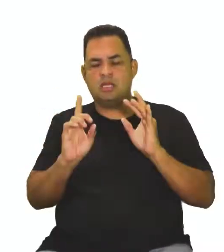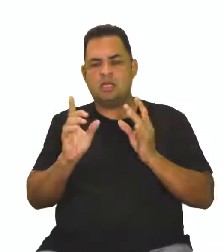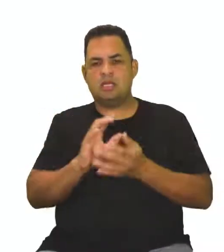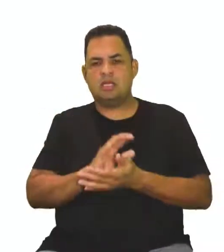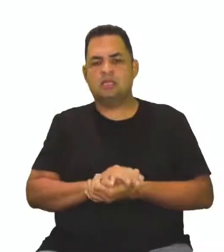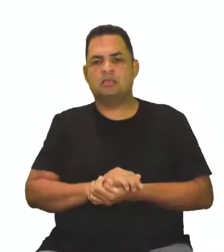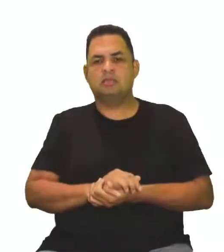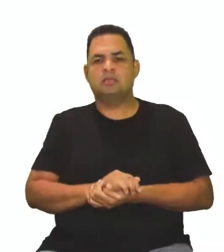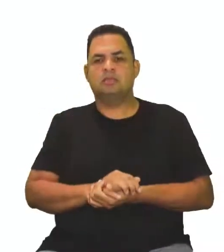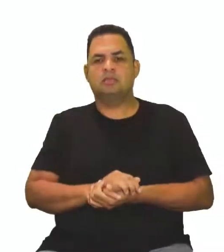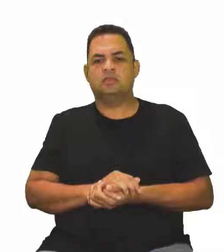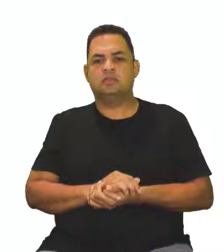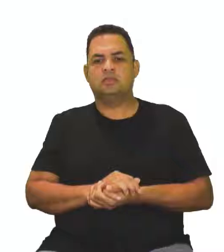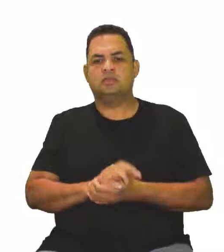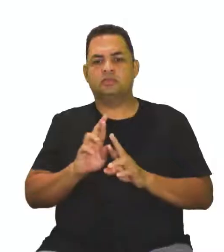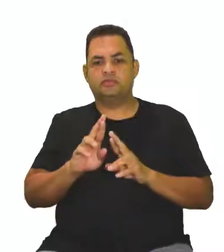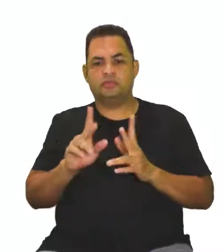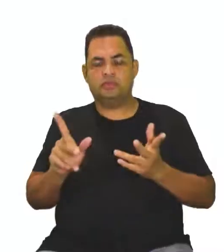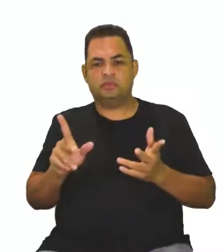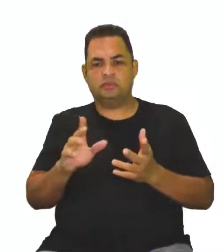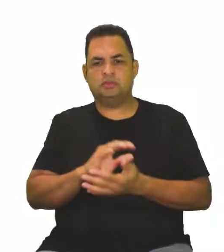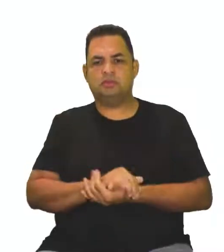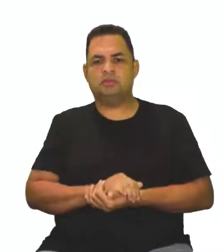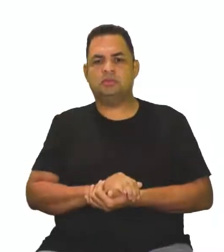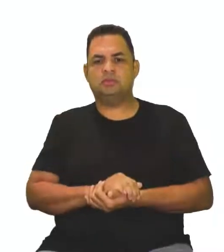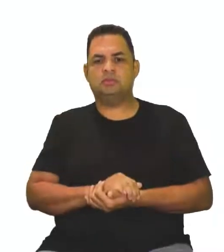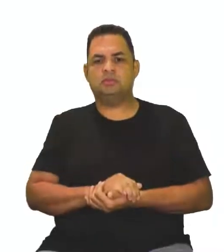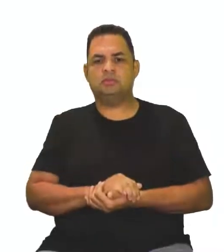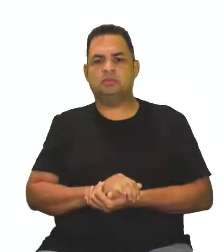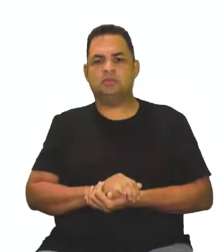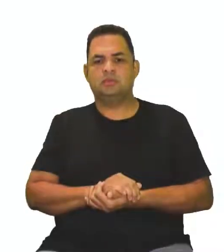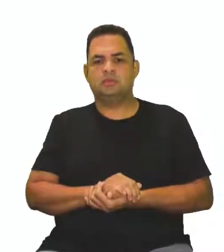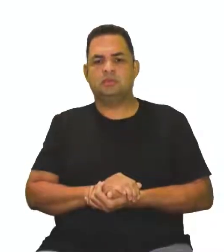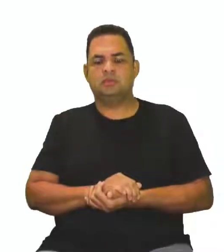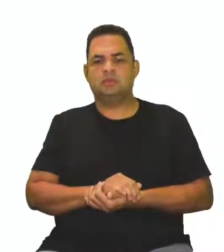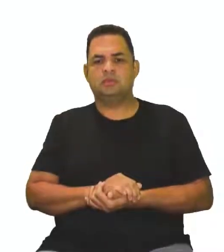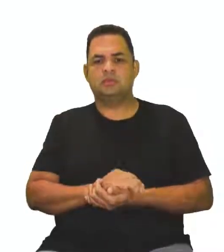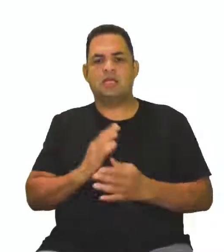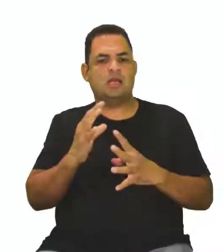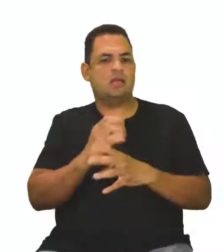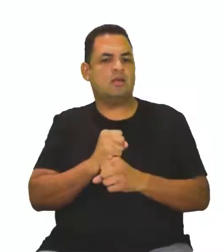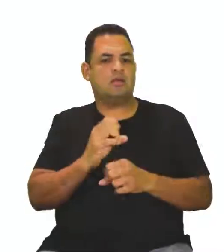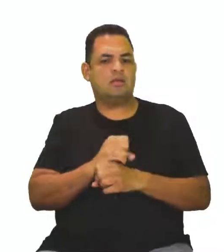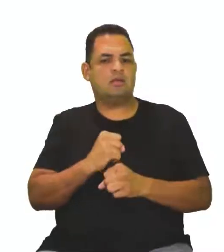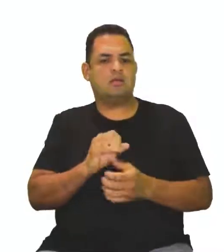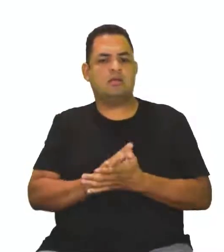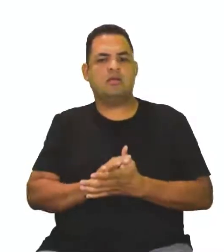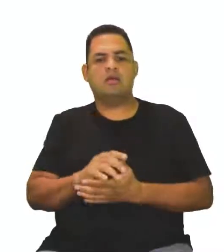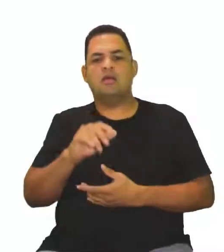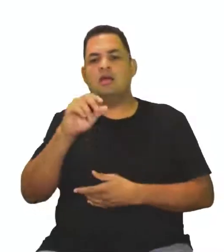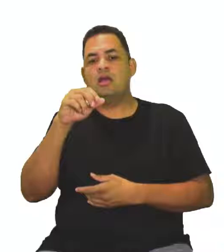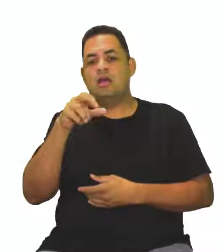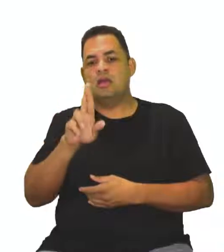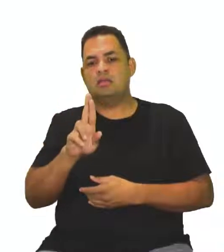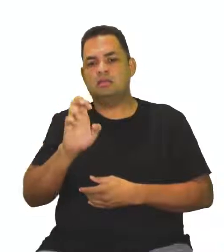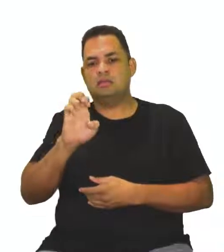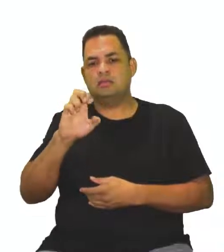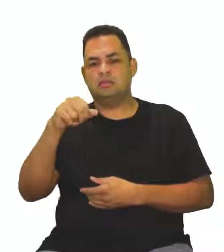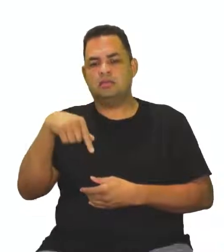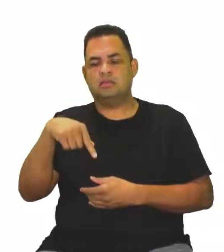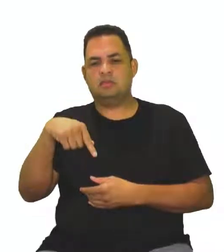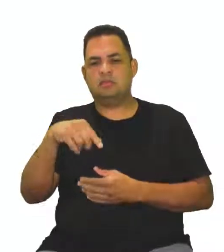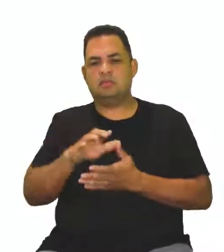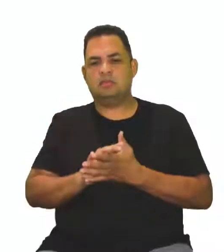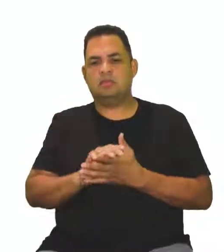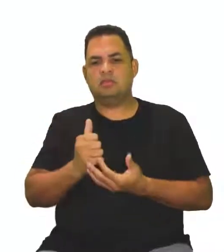paralelo, ela é diferente, ok? E aqui, para a gente achar a resistência equivalente, a gente soma o